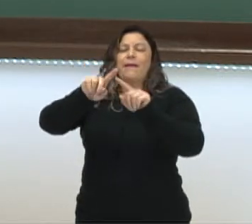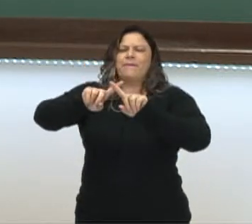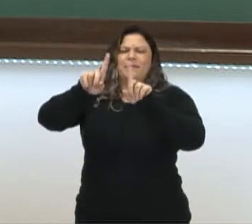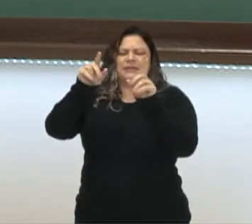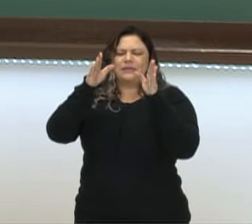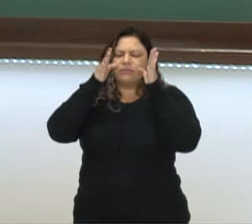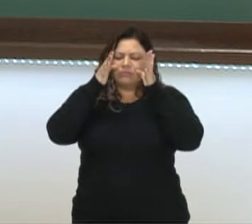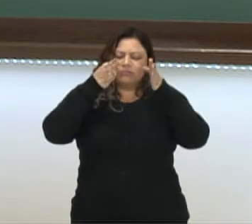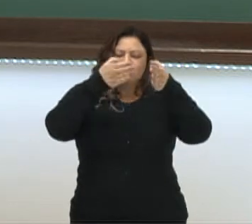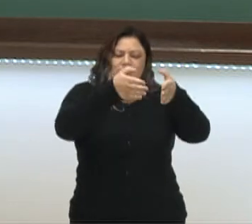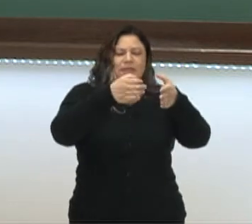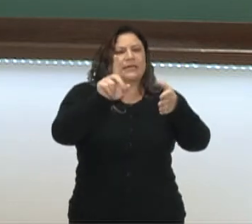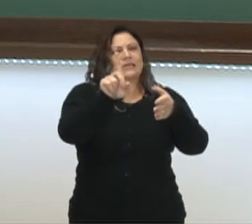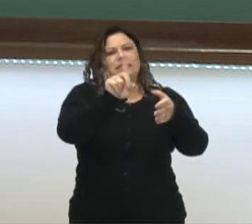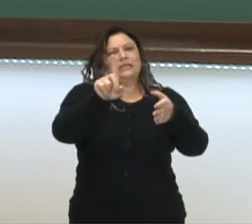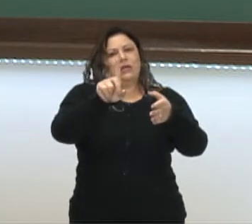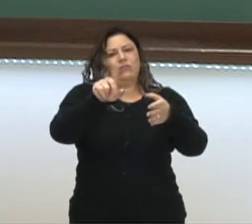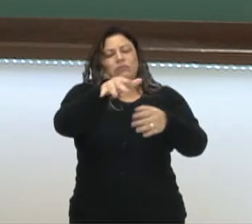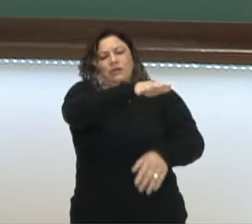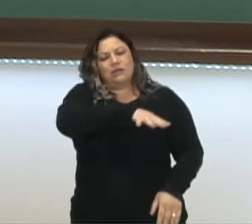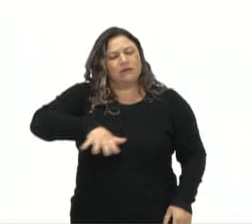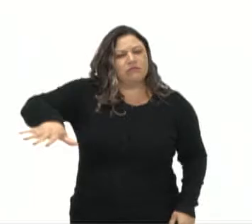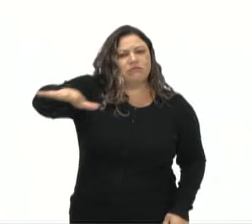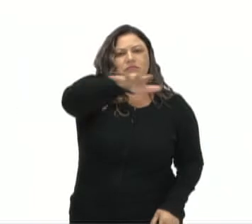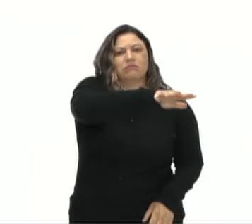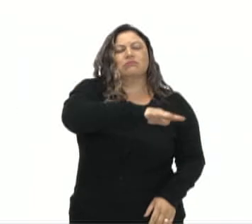mais generalizada, né? Exemplo,